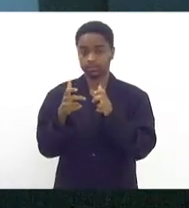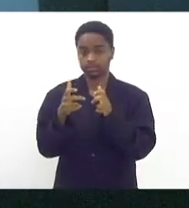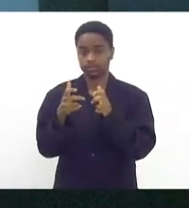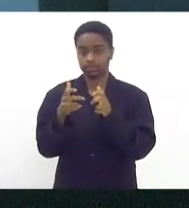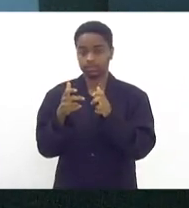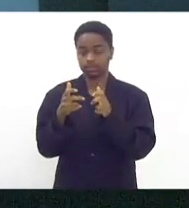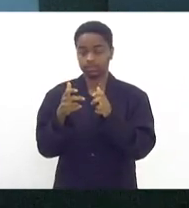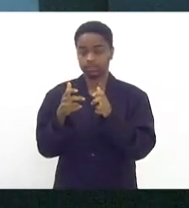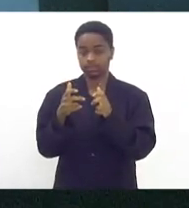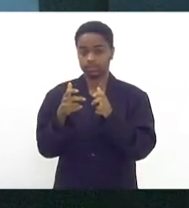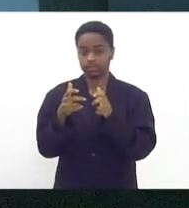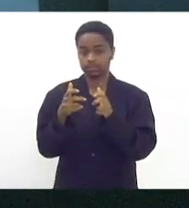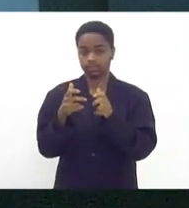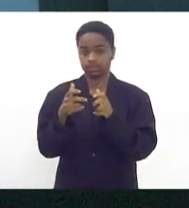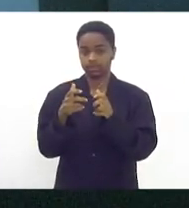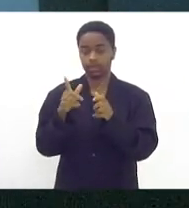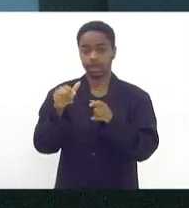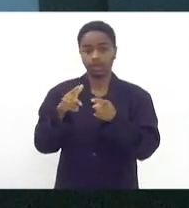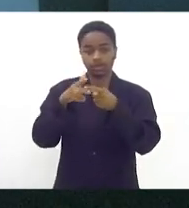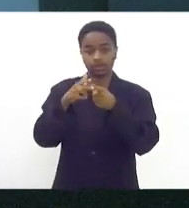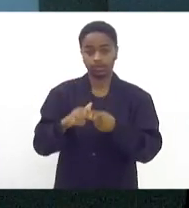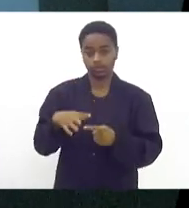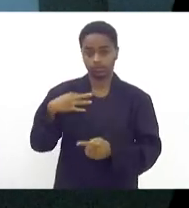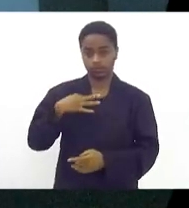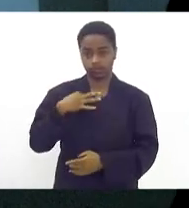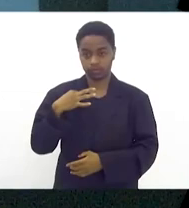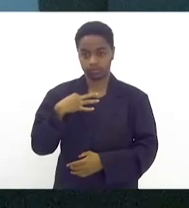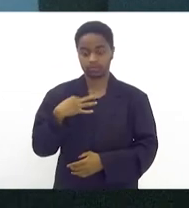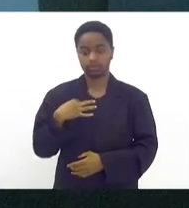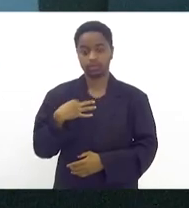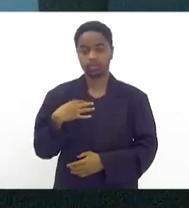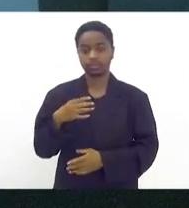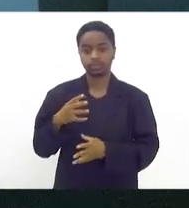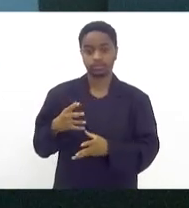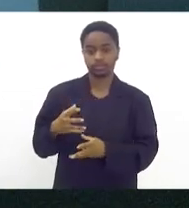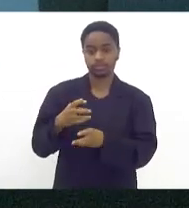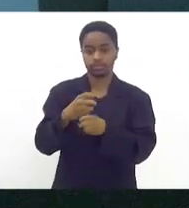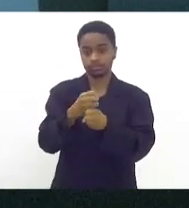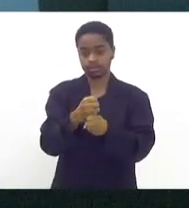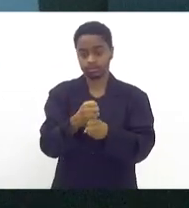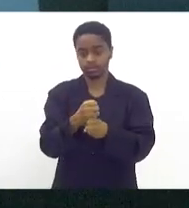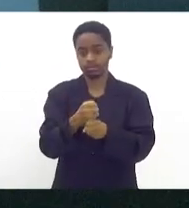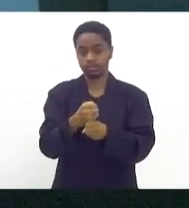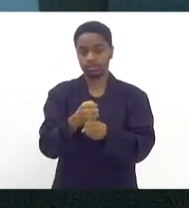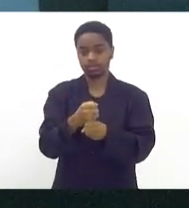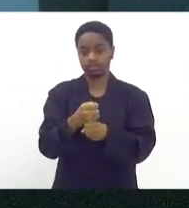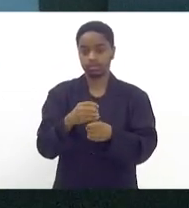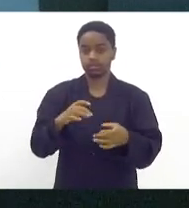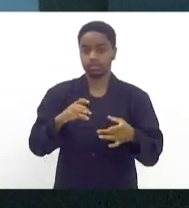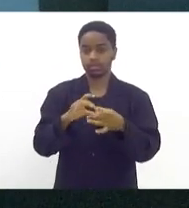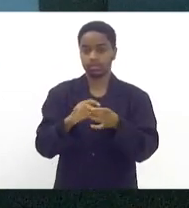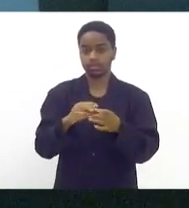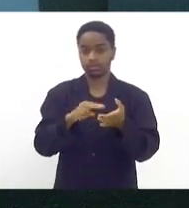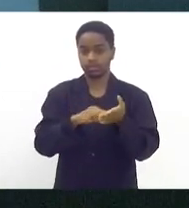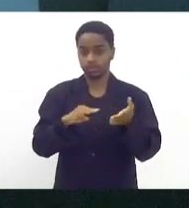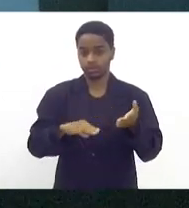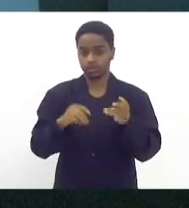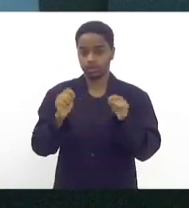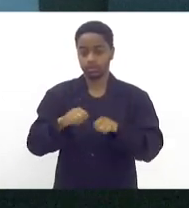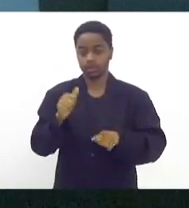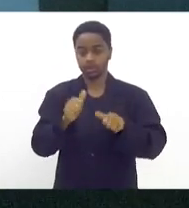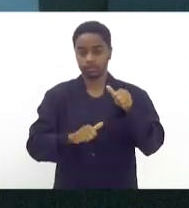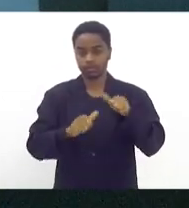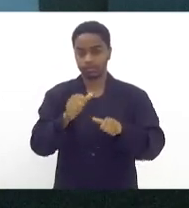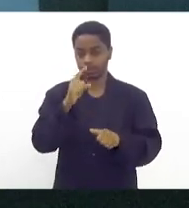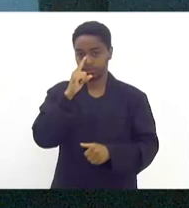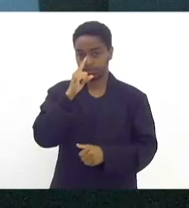foram reparação voluntária eficaz elas são computadas dentro da metodologia para avaliação do Risco